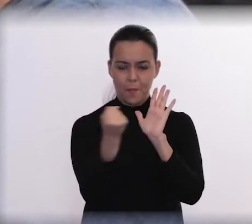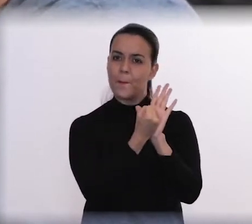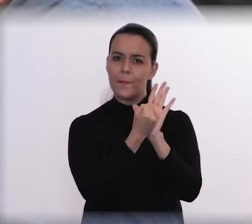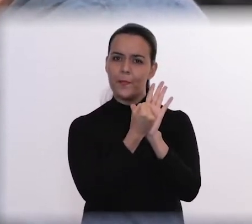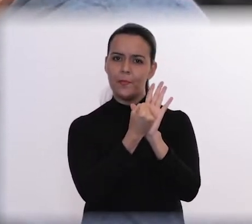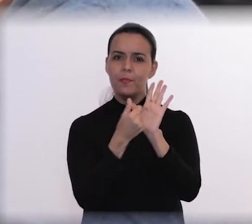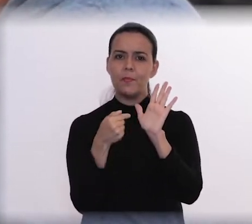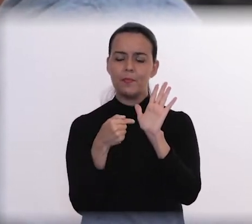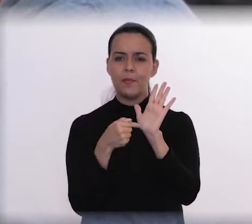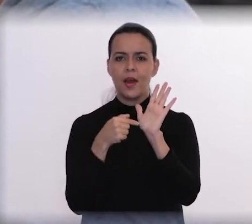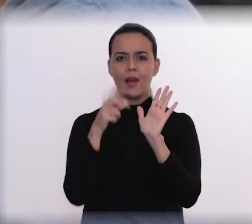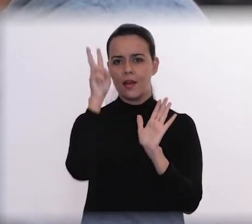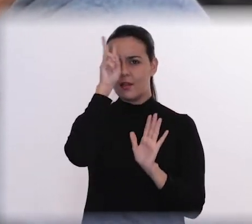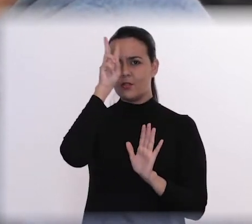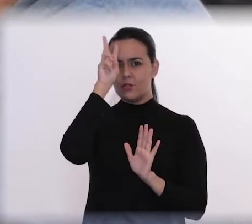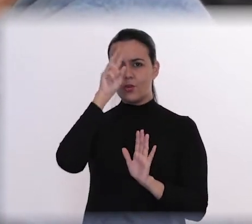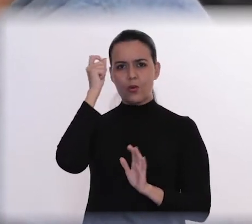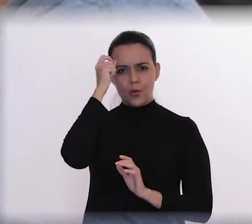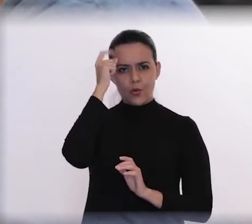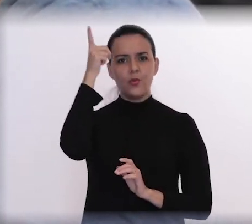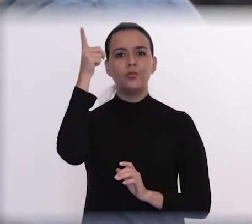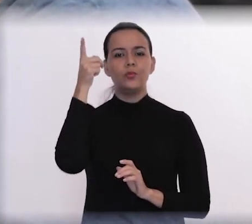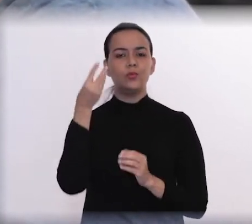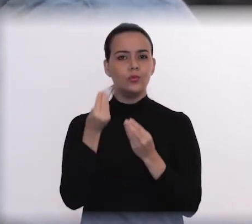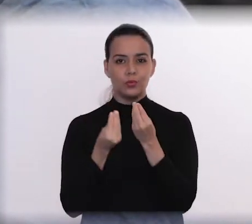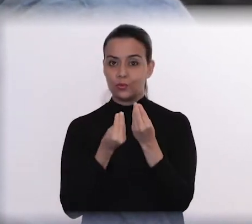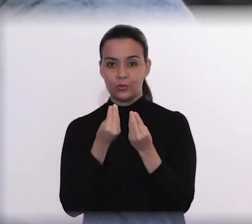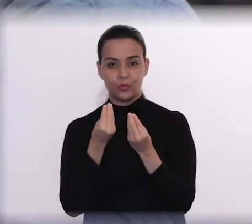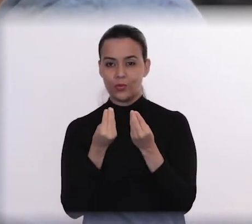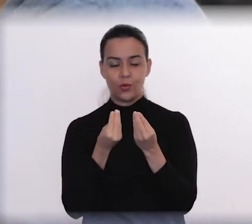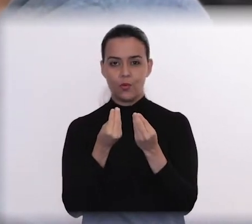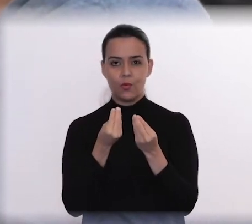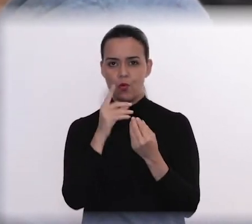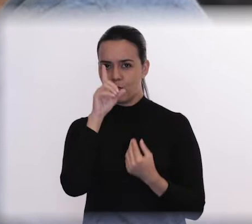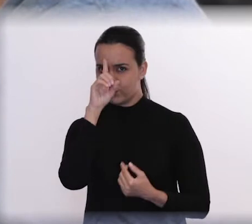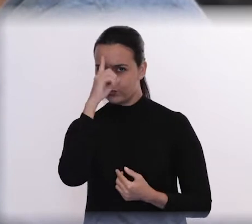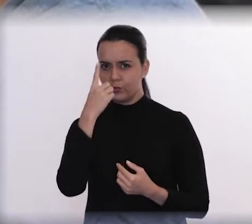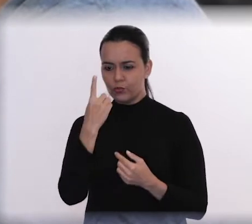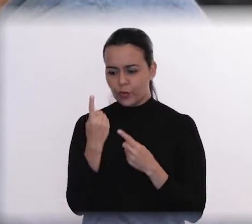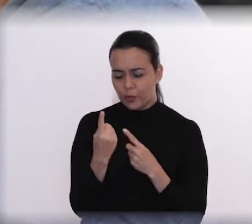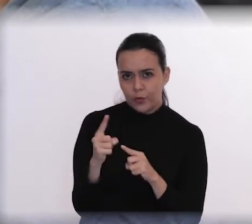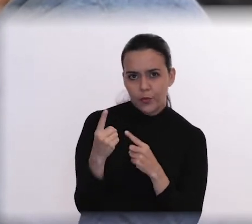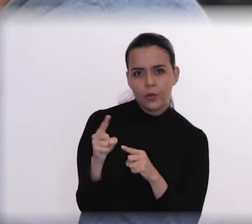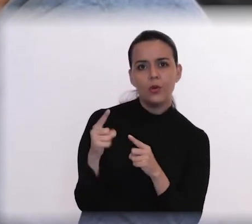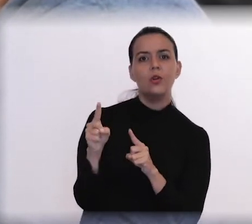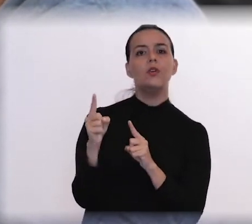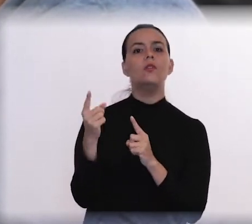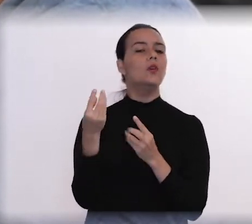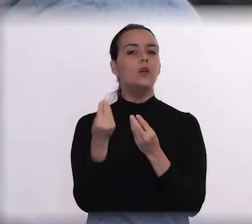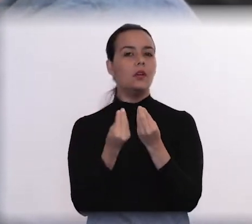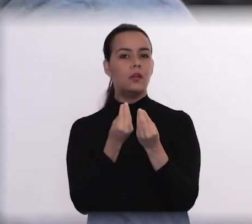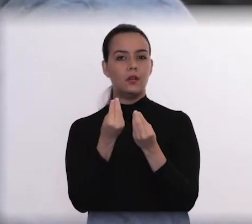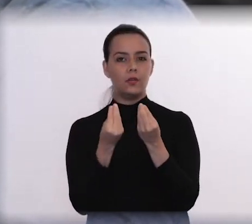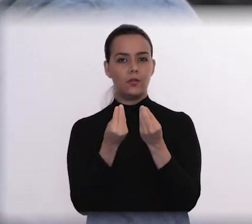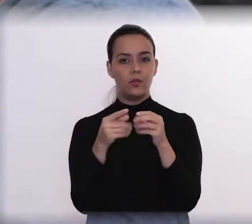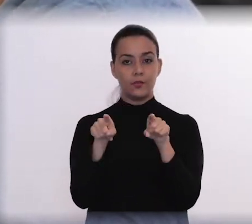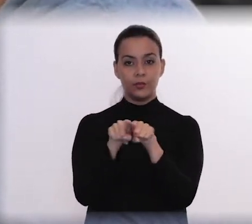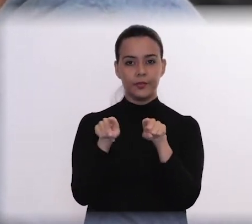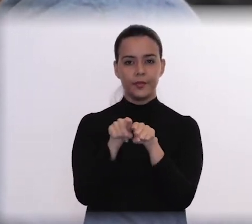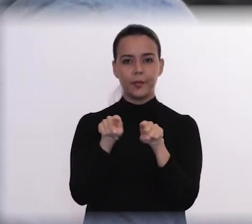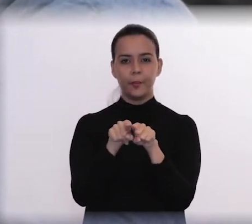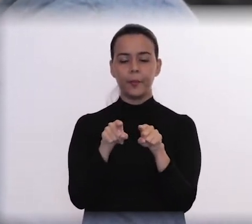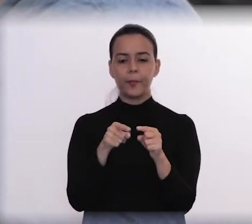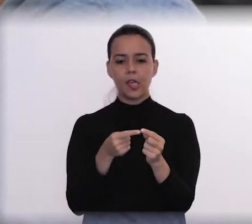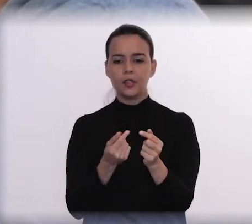inquietação grande, a ideia de uma contestação, a ideia de uma inquietação